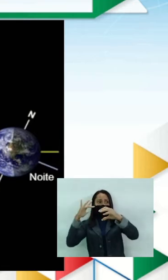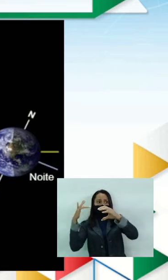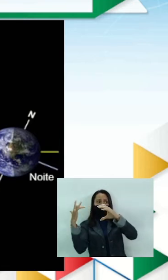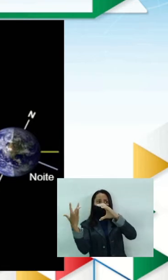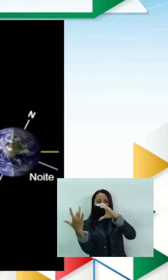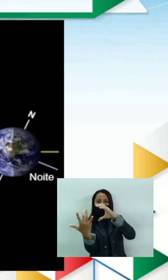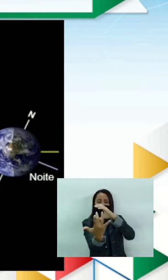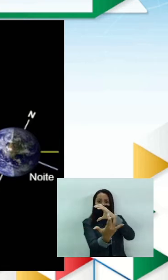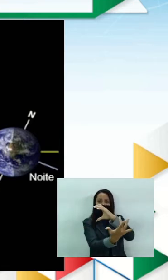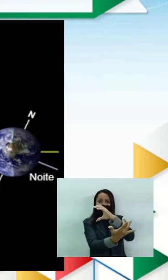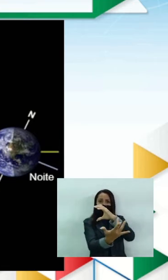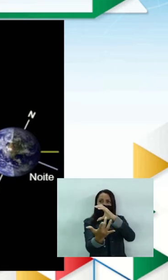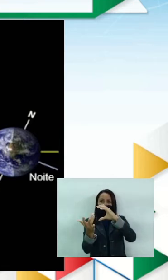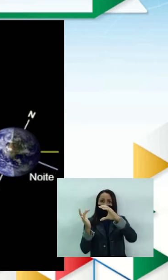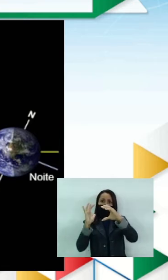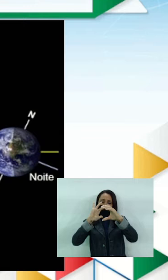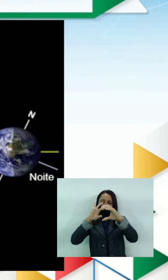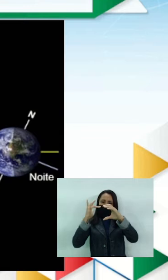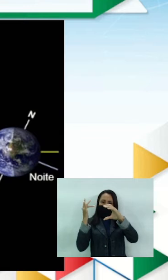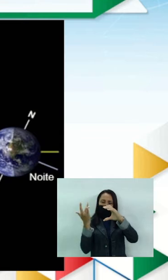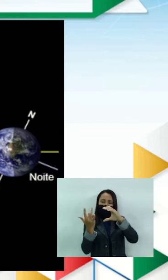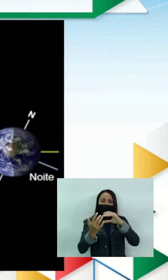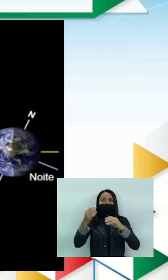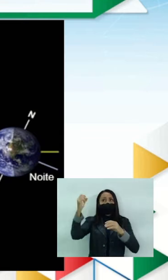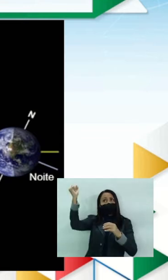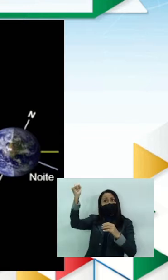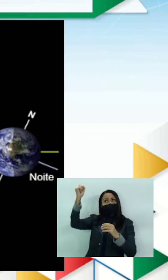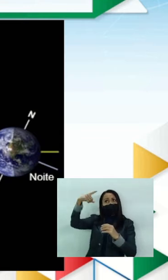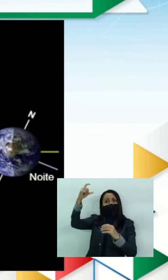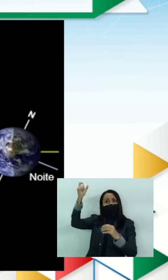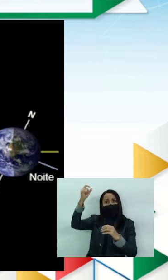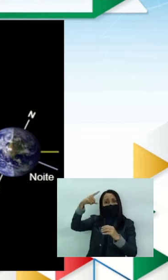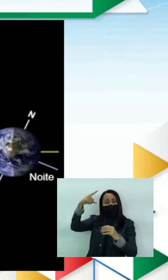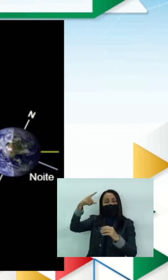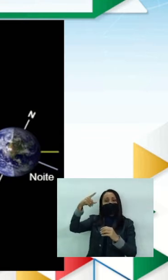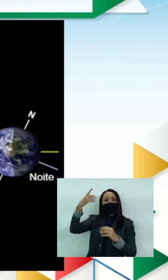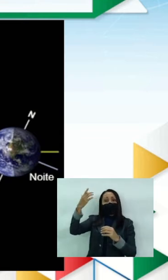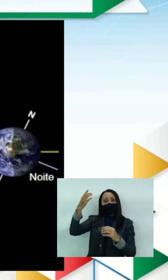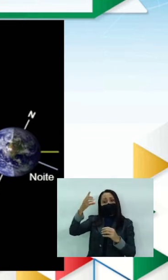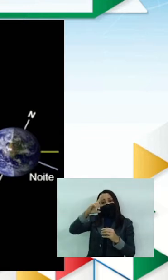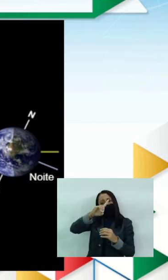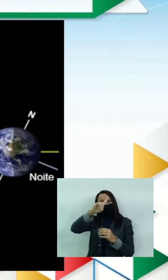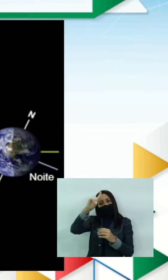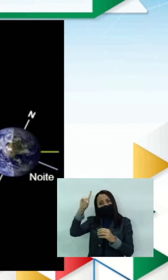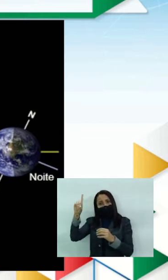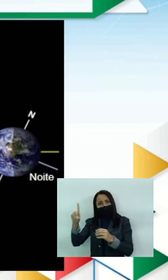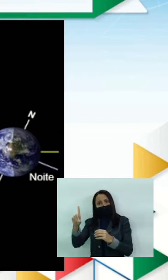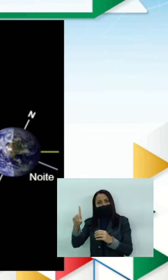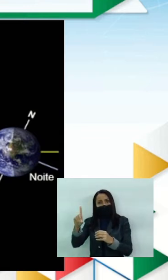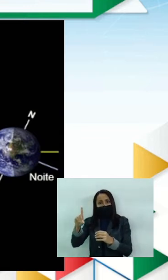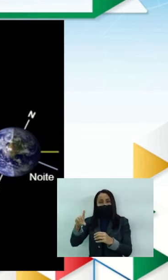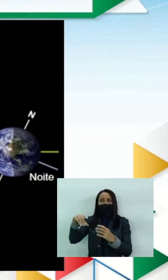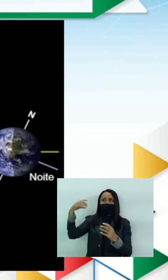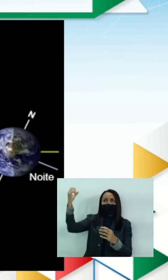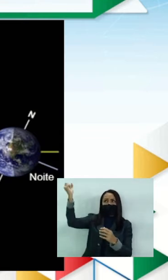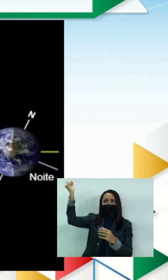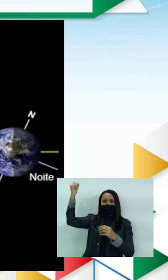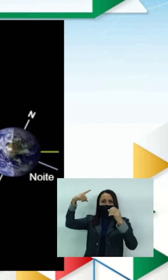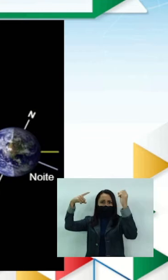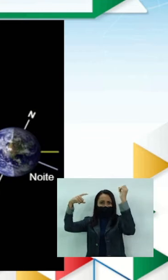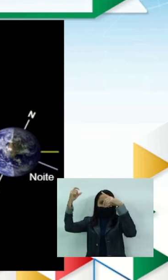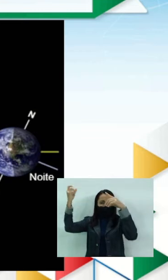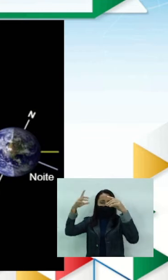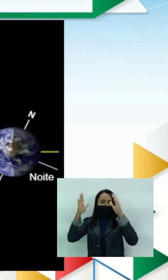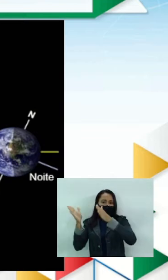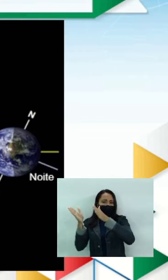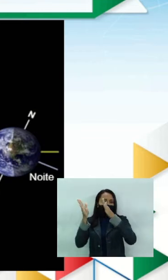dias e as noites, tá certo? Você pode ver o Sol, em metade do dia ela está incidindo seus raios solares, formando o dia, e no outro